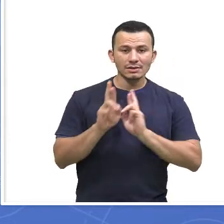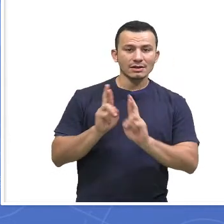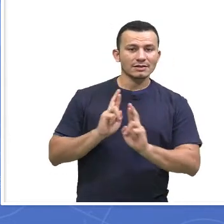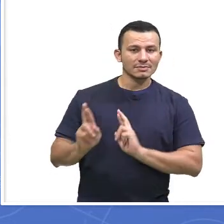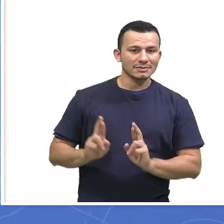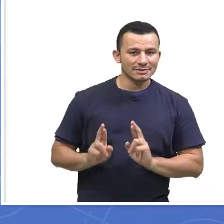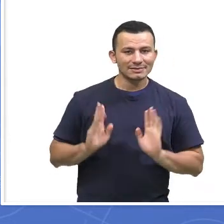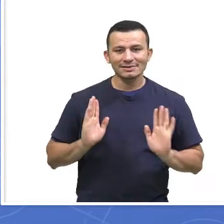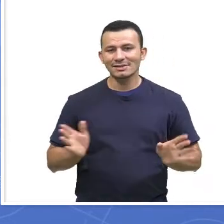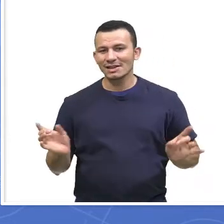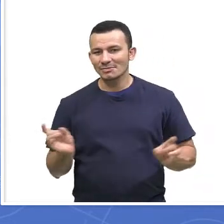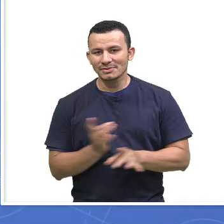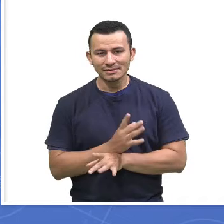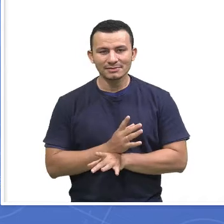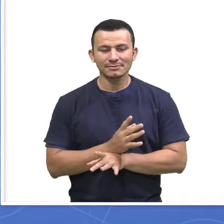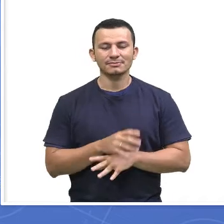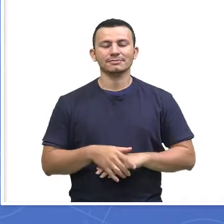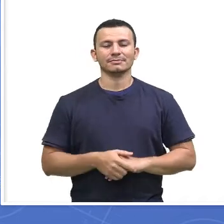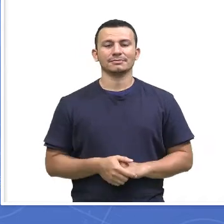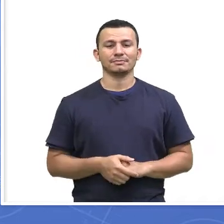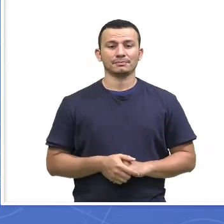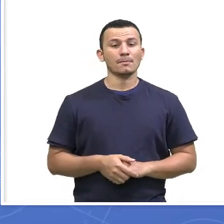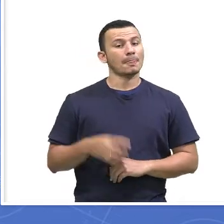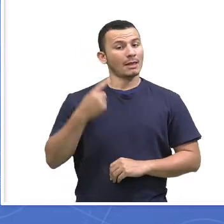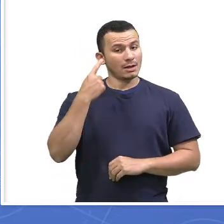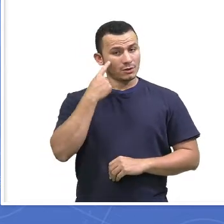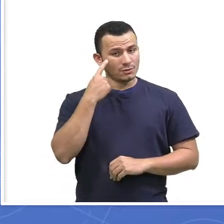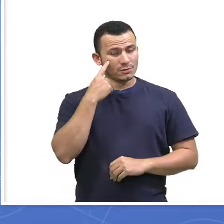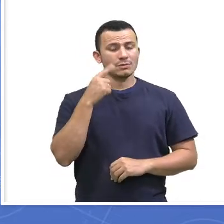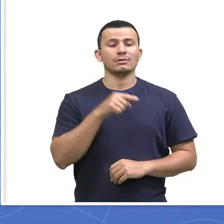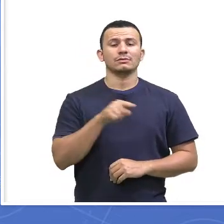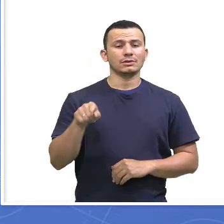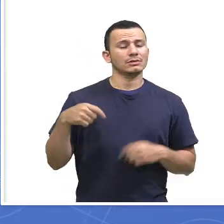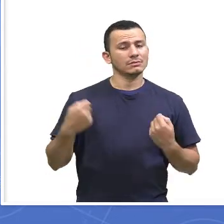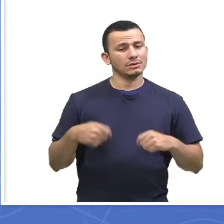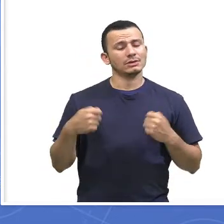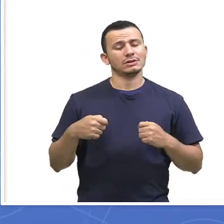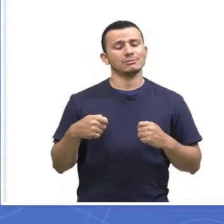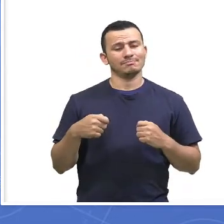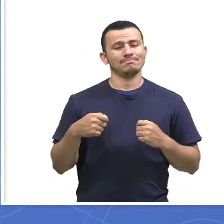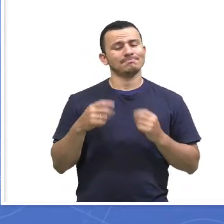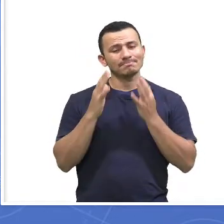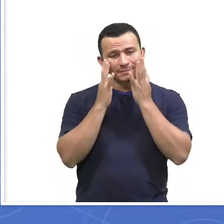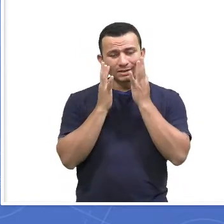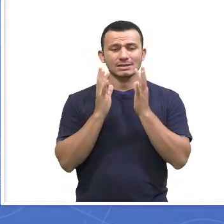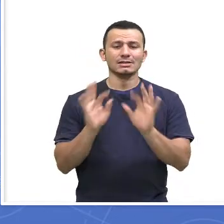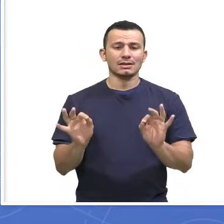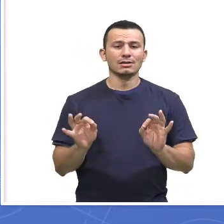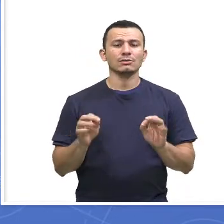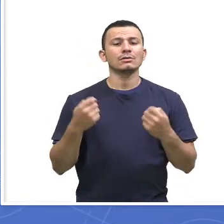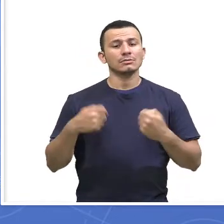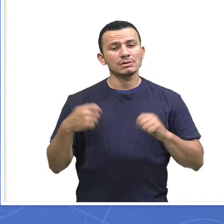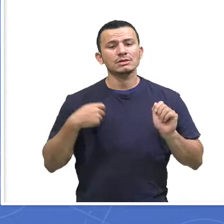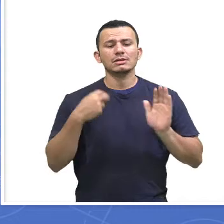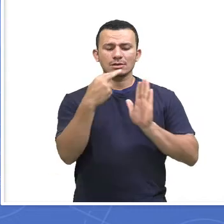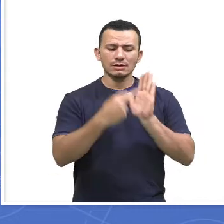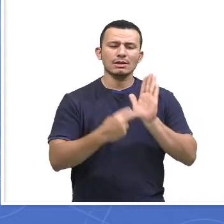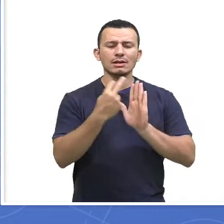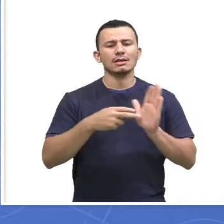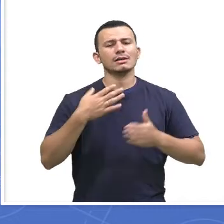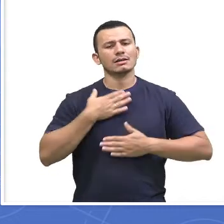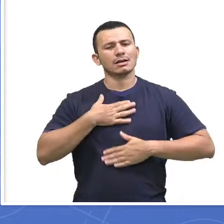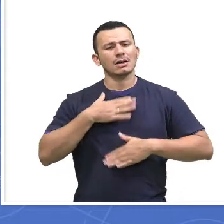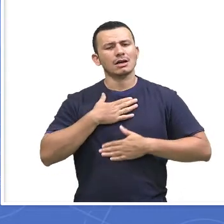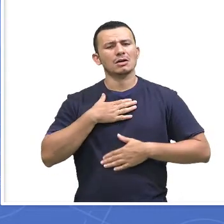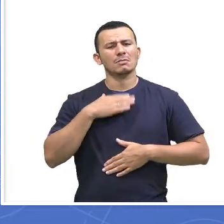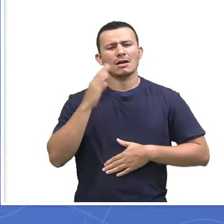já responderam. Olha, a questão, vocês têm que ter muita atenção, tem questões que tem que dar uma lida bem calma, né?